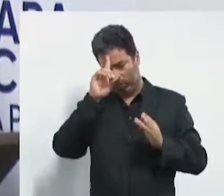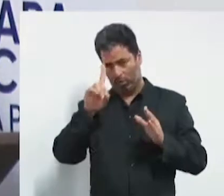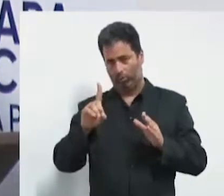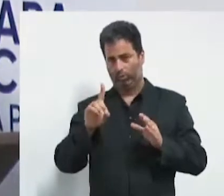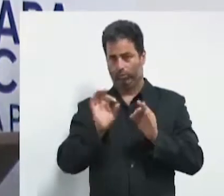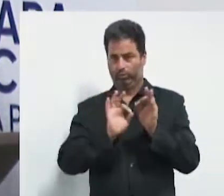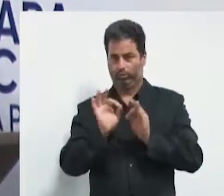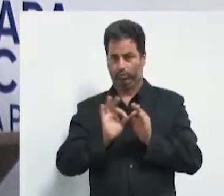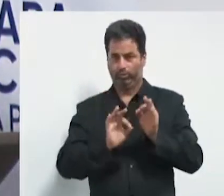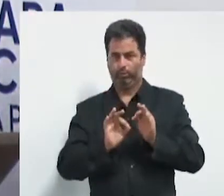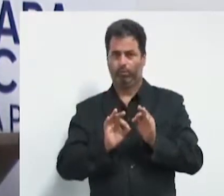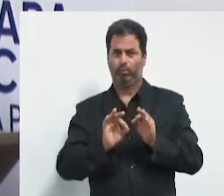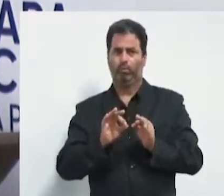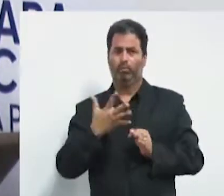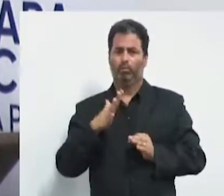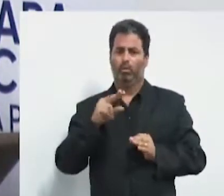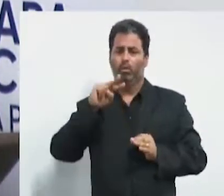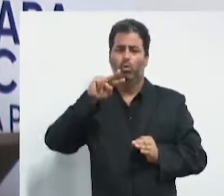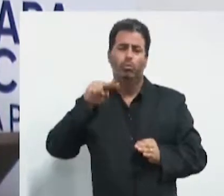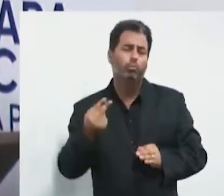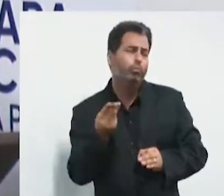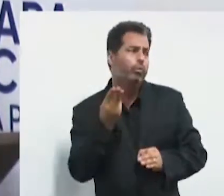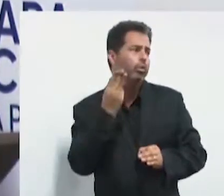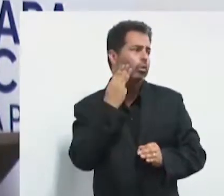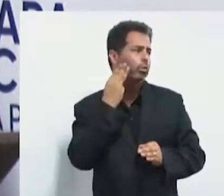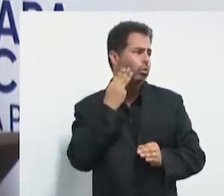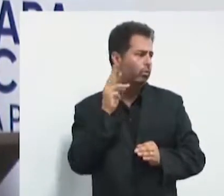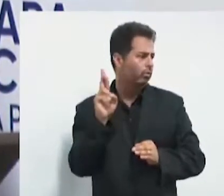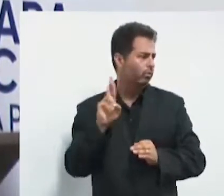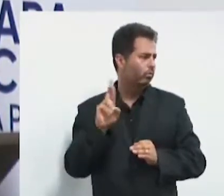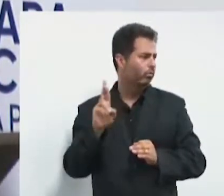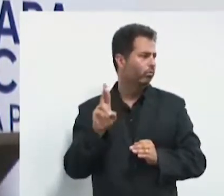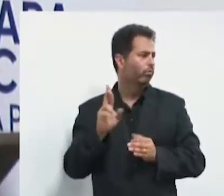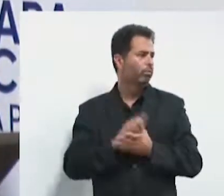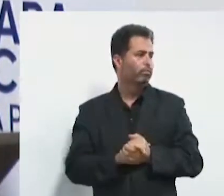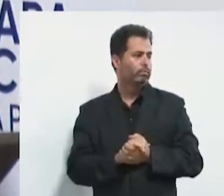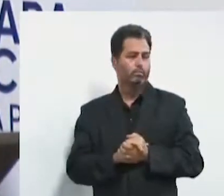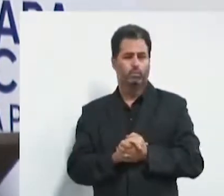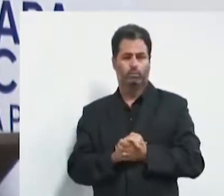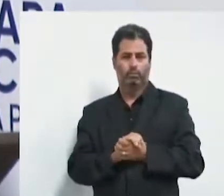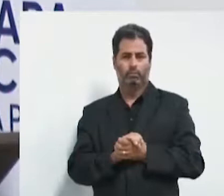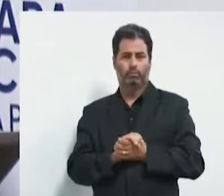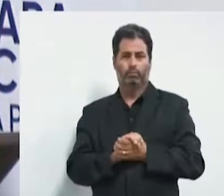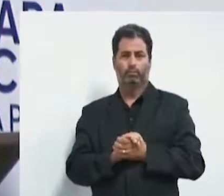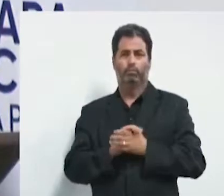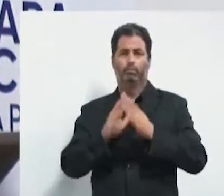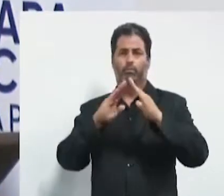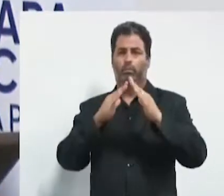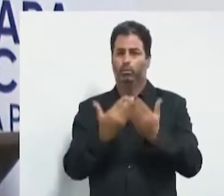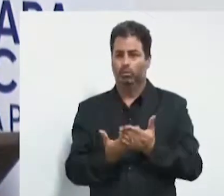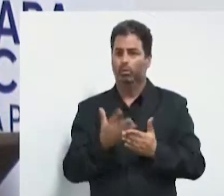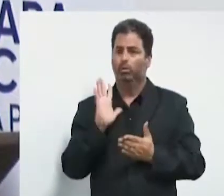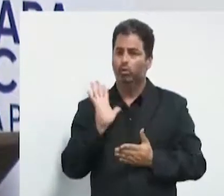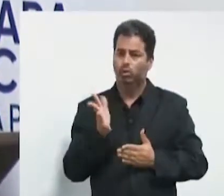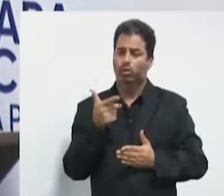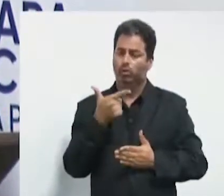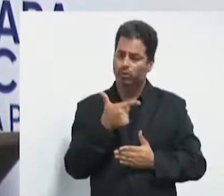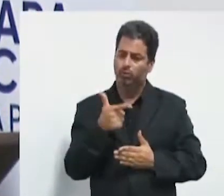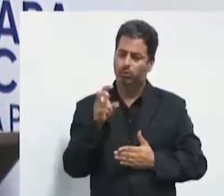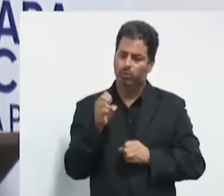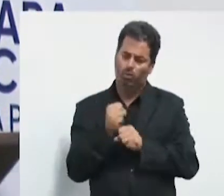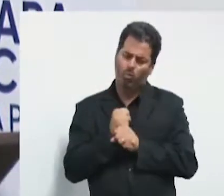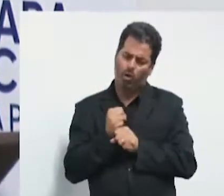de quais 2 milhões de reais uma escola que mais de 25 anos